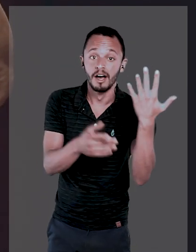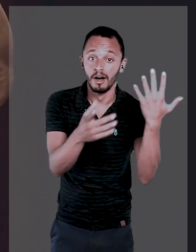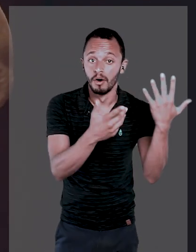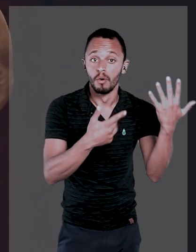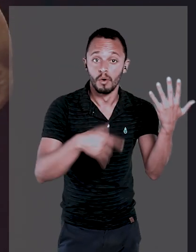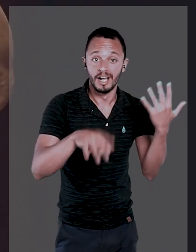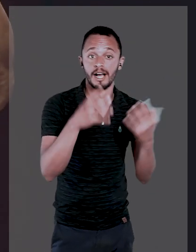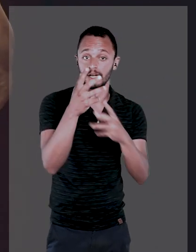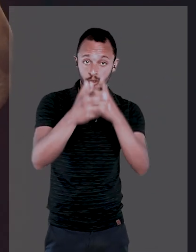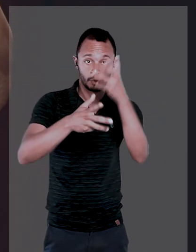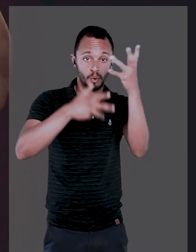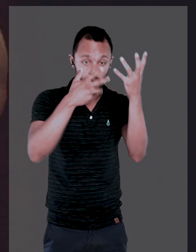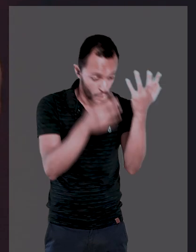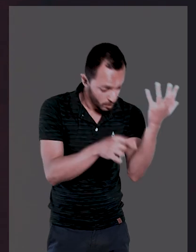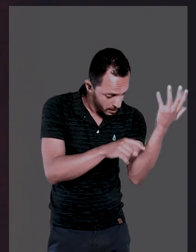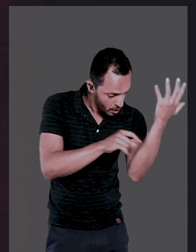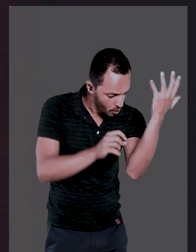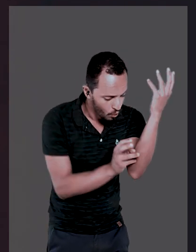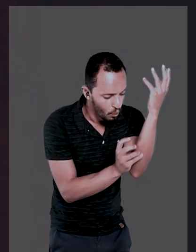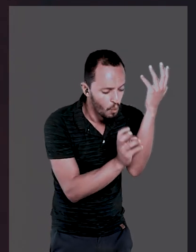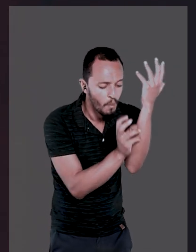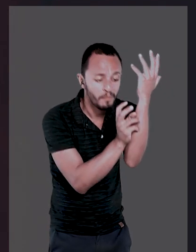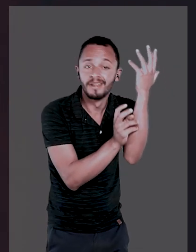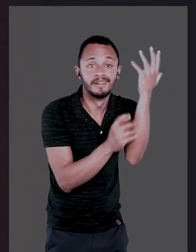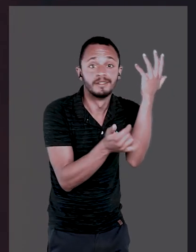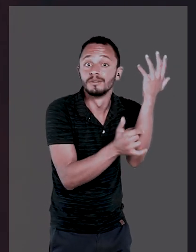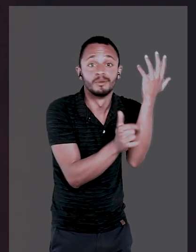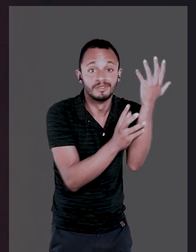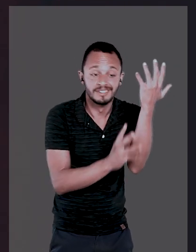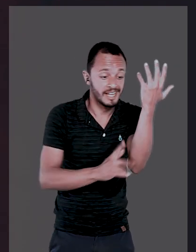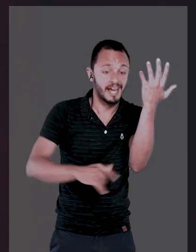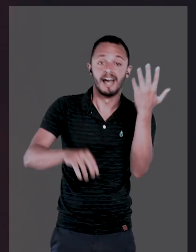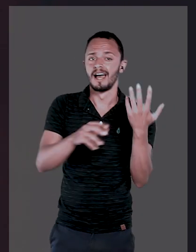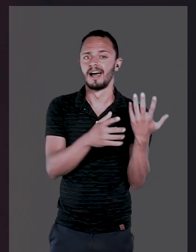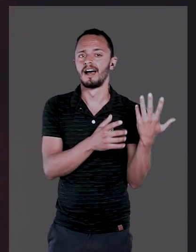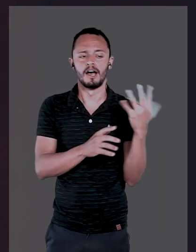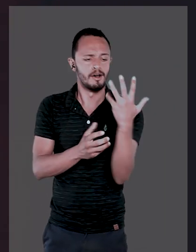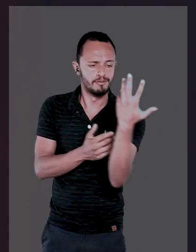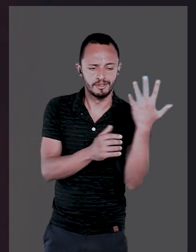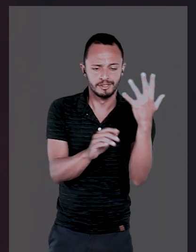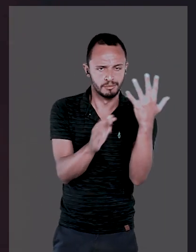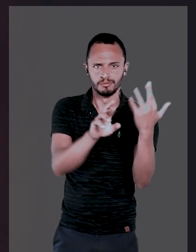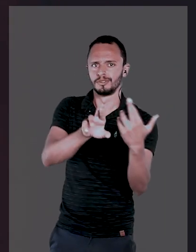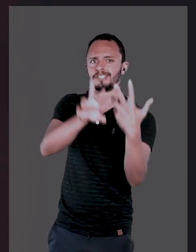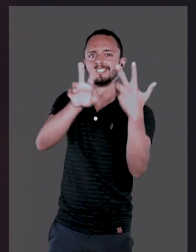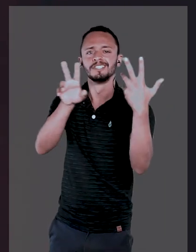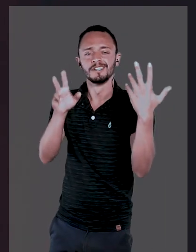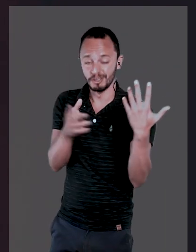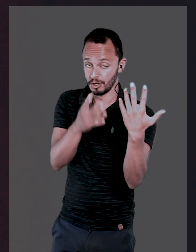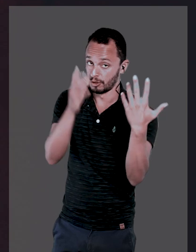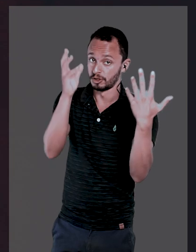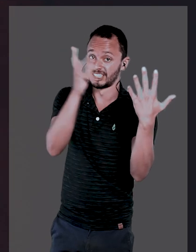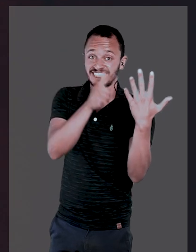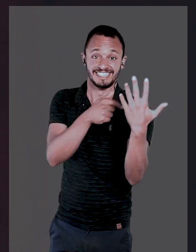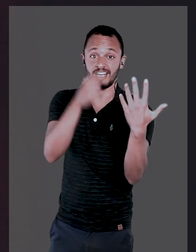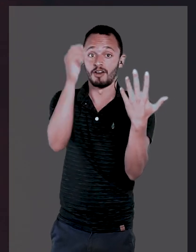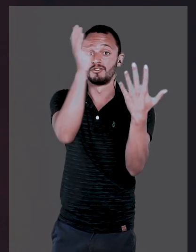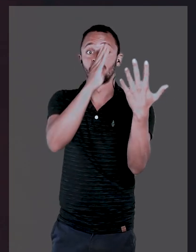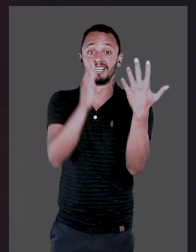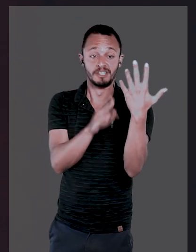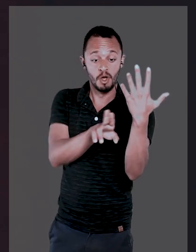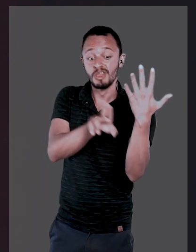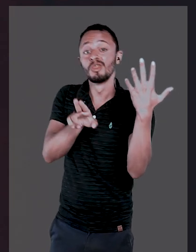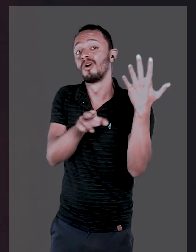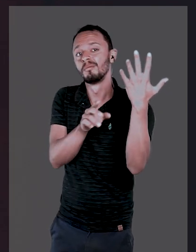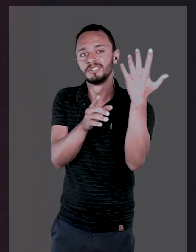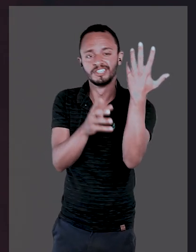de vegetal. Cantou violão nacional, cupim já não dá nesse pau. Árvore tão